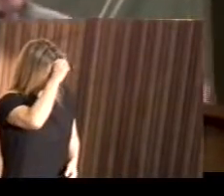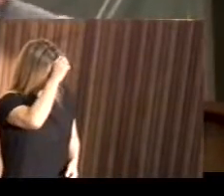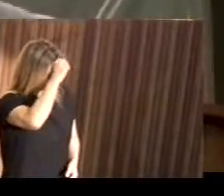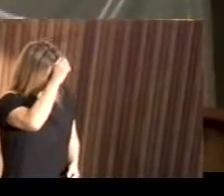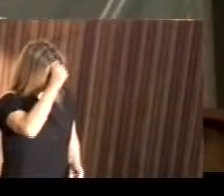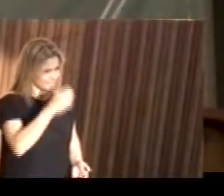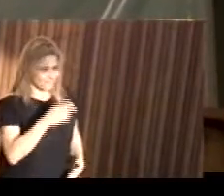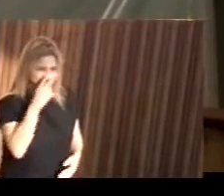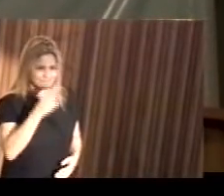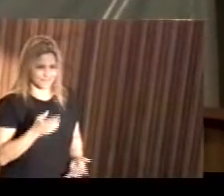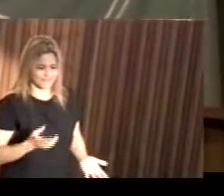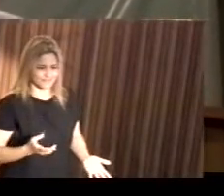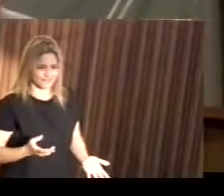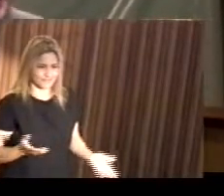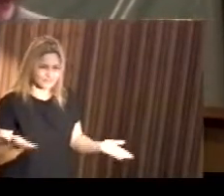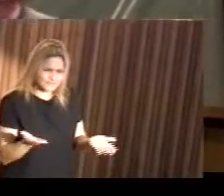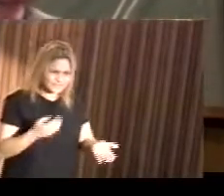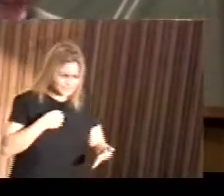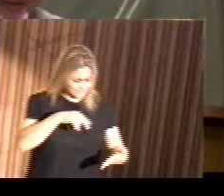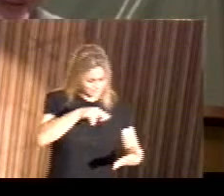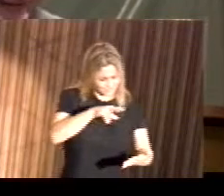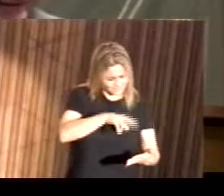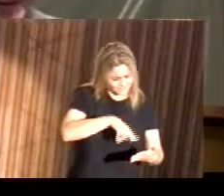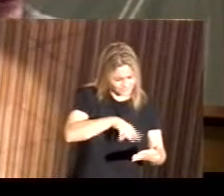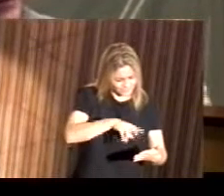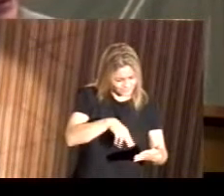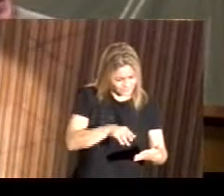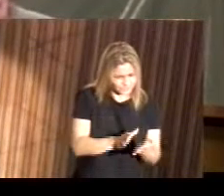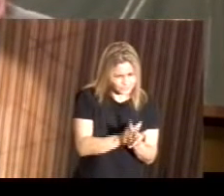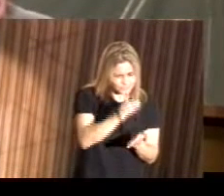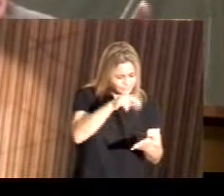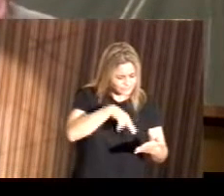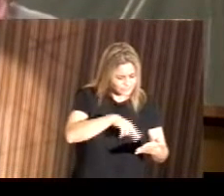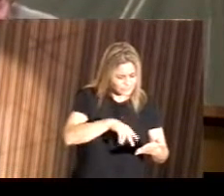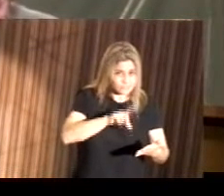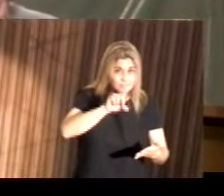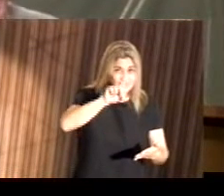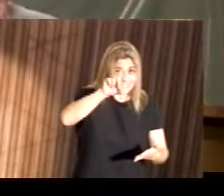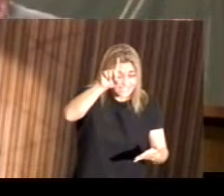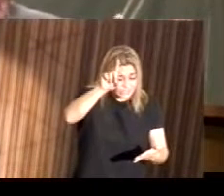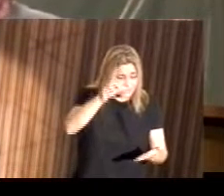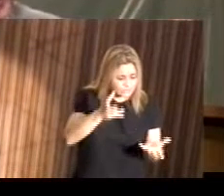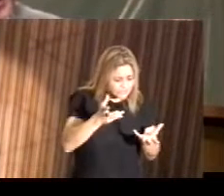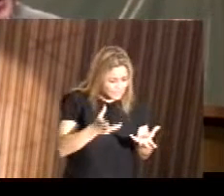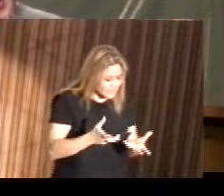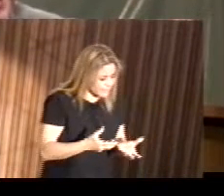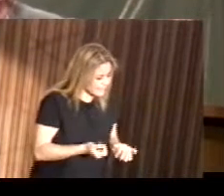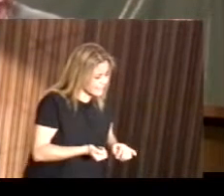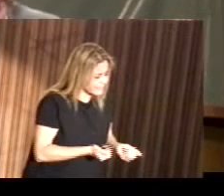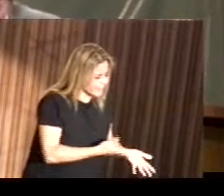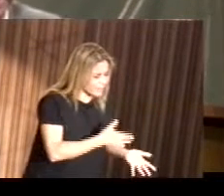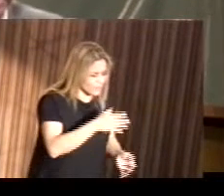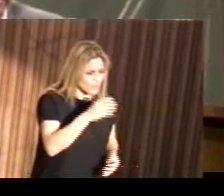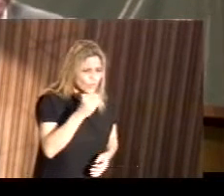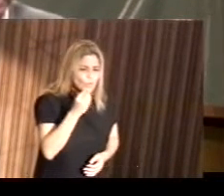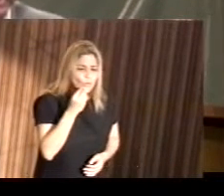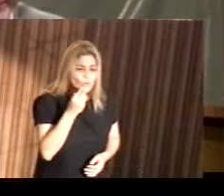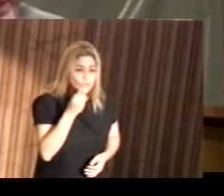Sabe o que eu entendo quando eu olho para esse texto? É que Deus estava dando uma oportunidade a